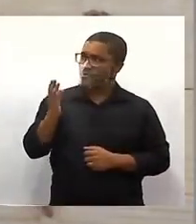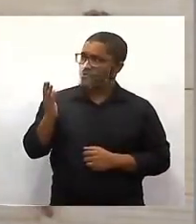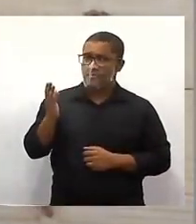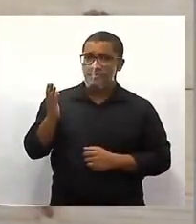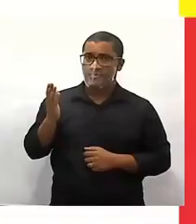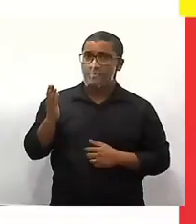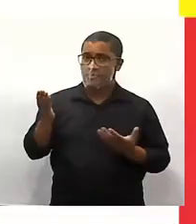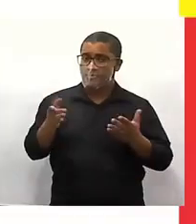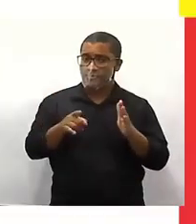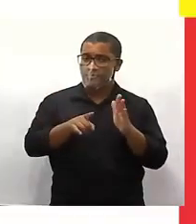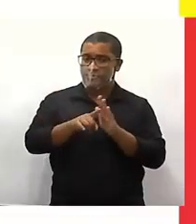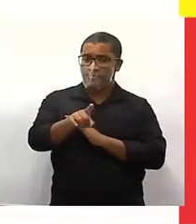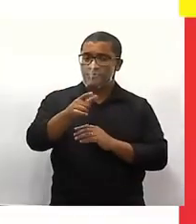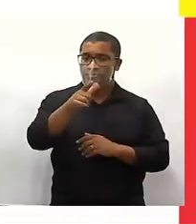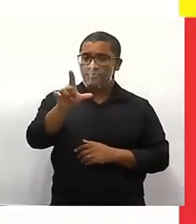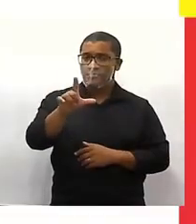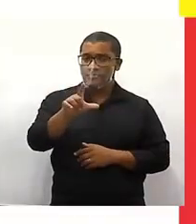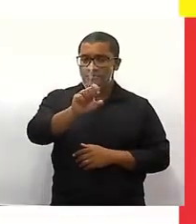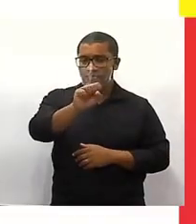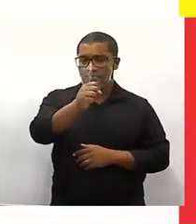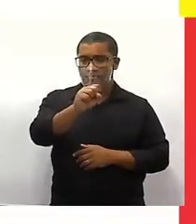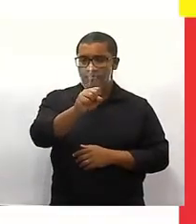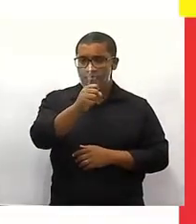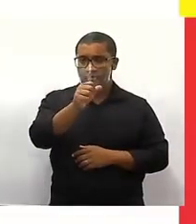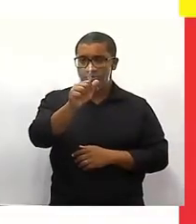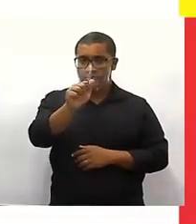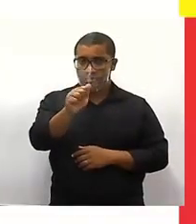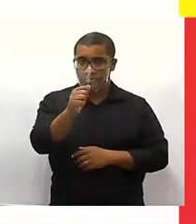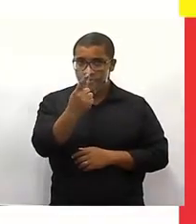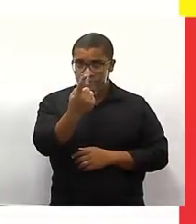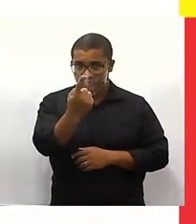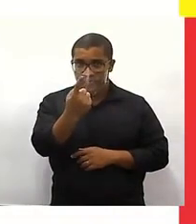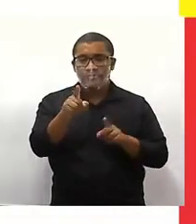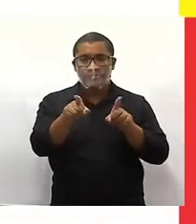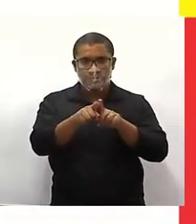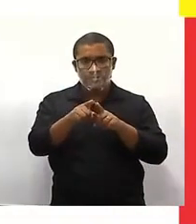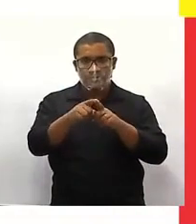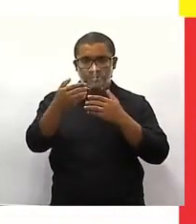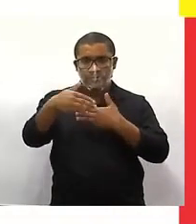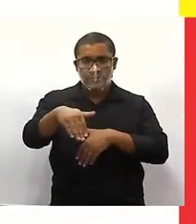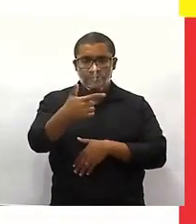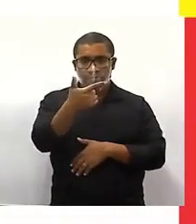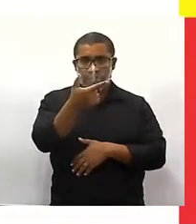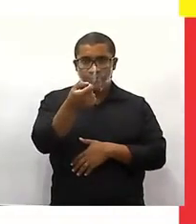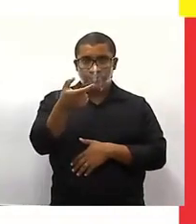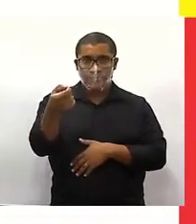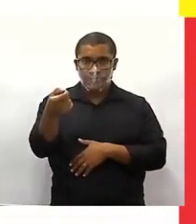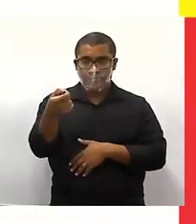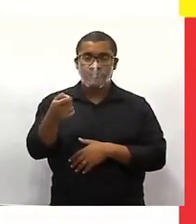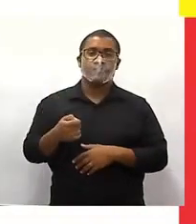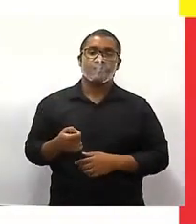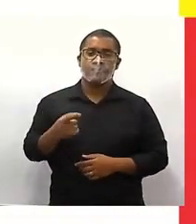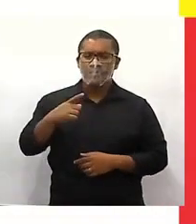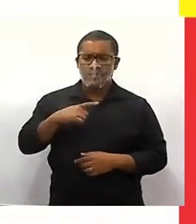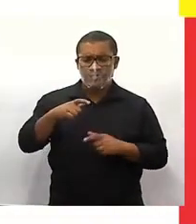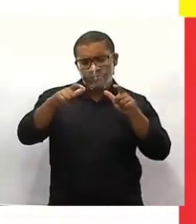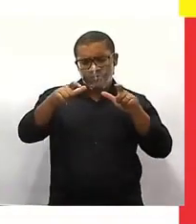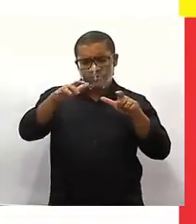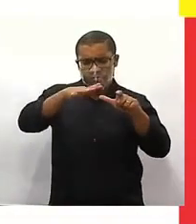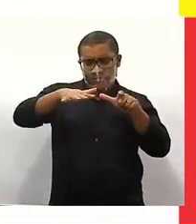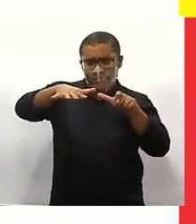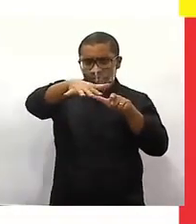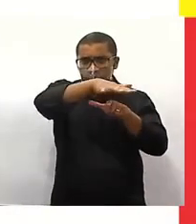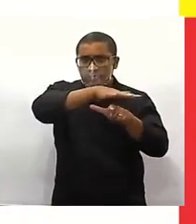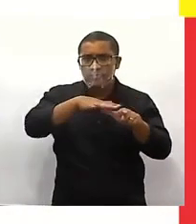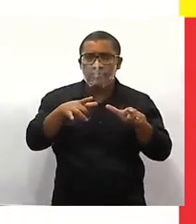a questão. SSA1, também na prova de 2020. Numa determinada região,